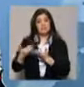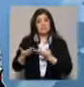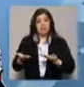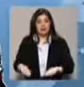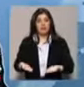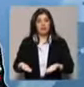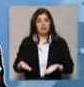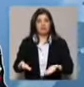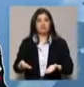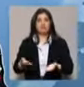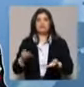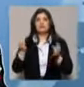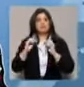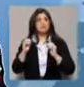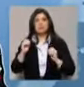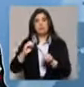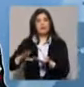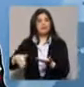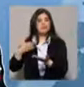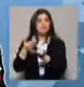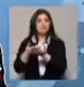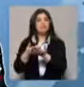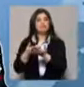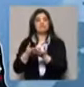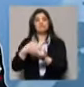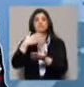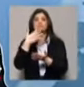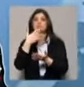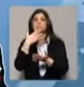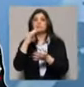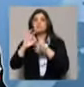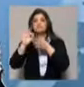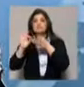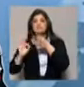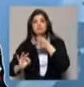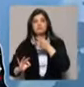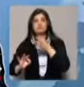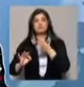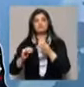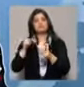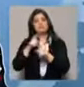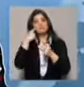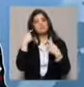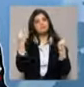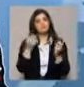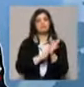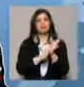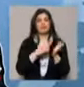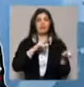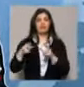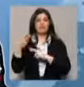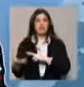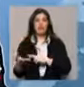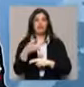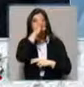de dar apresentar soluções concretas aos eleitores e mostrar que na verdade há uma alternativa à atual governação de ter